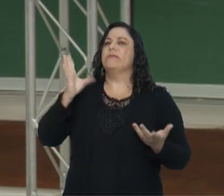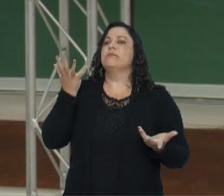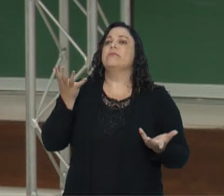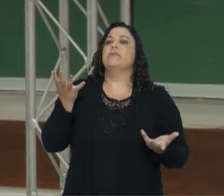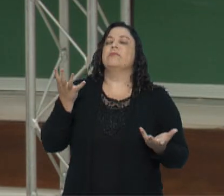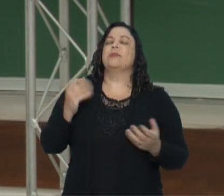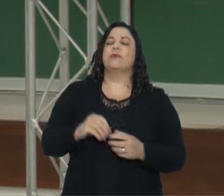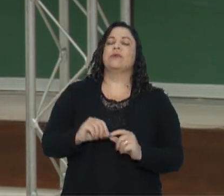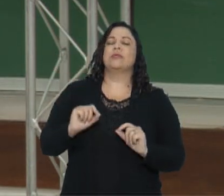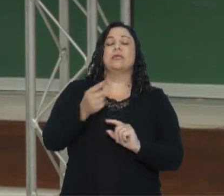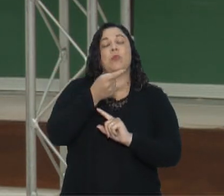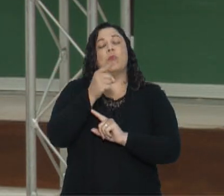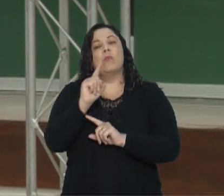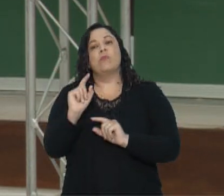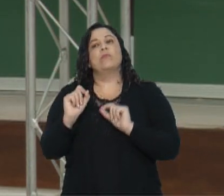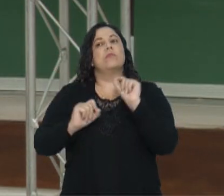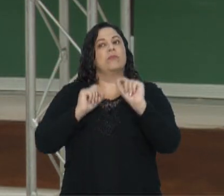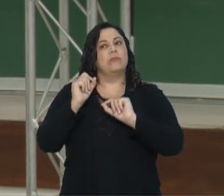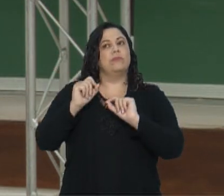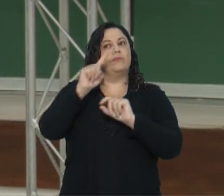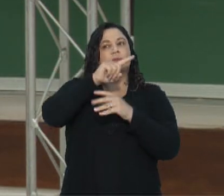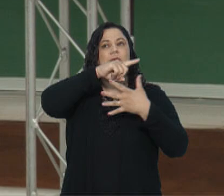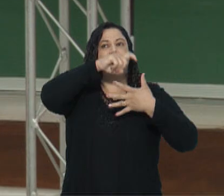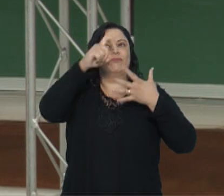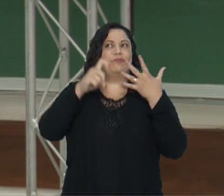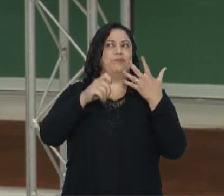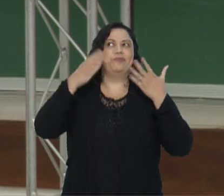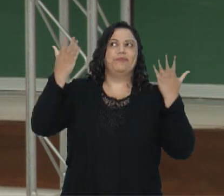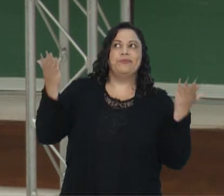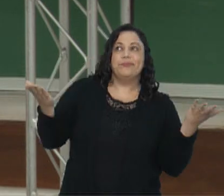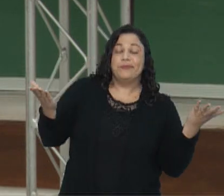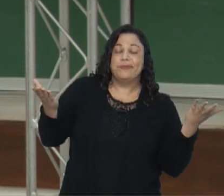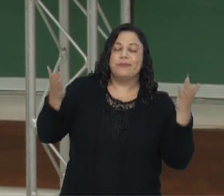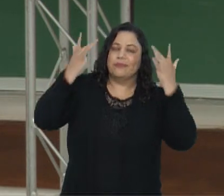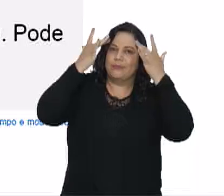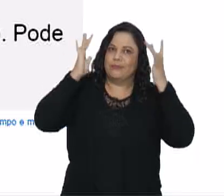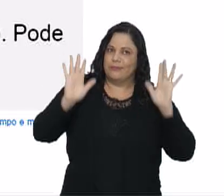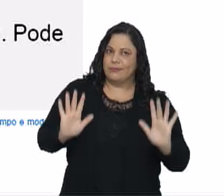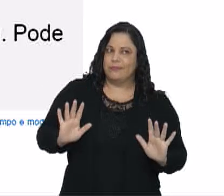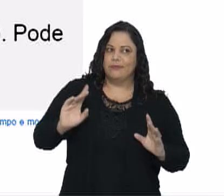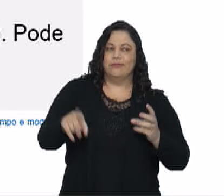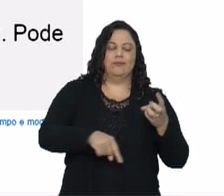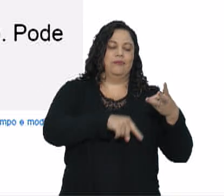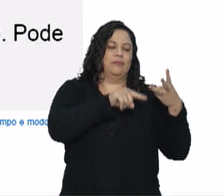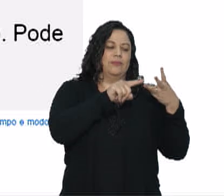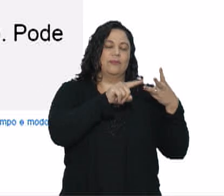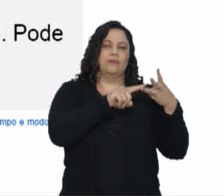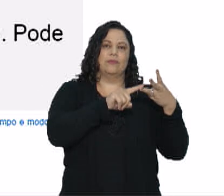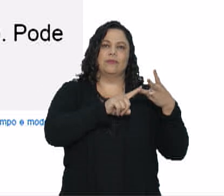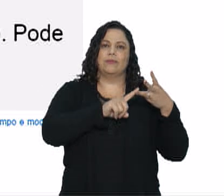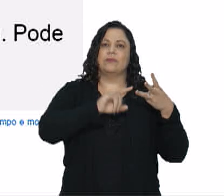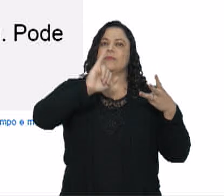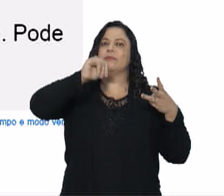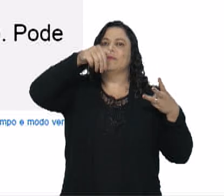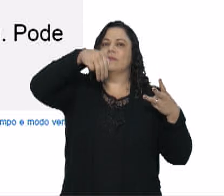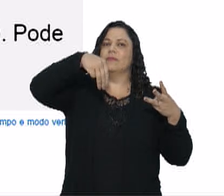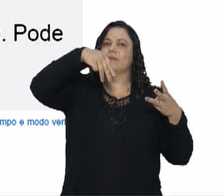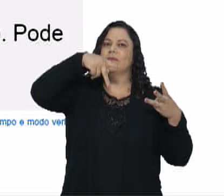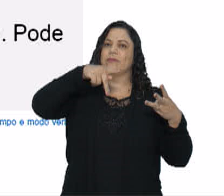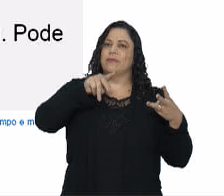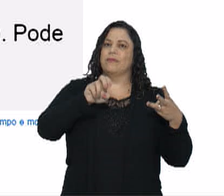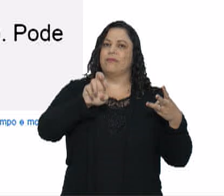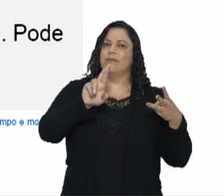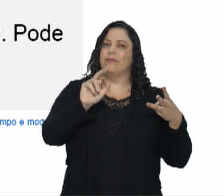não. Portanto, subjuntivo, ok? Modo imperativo, isso nós